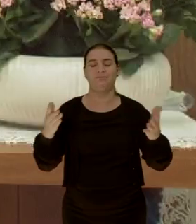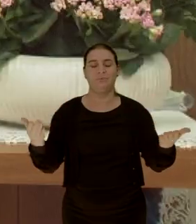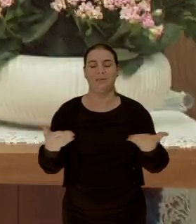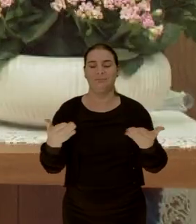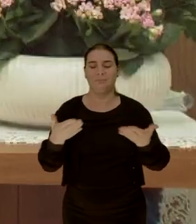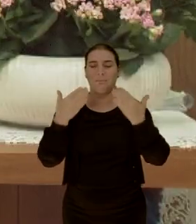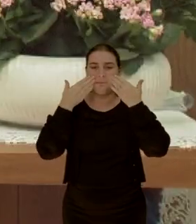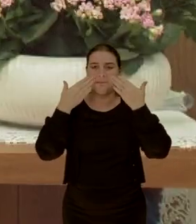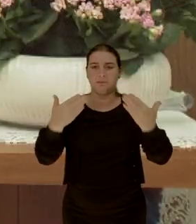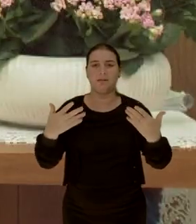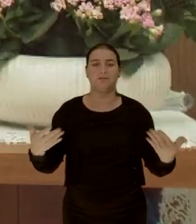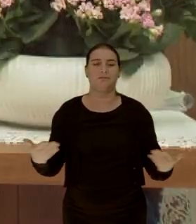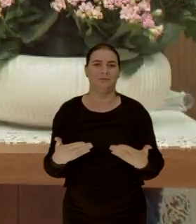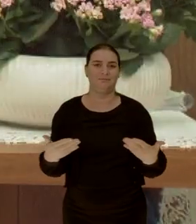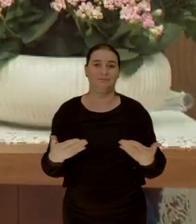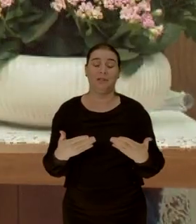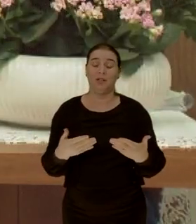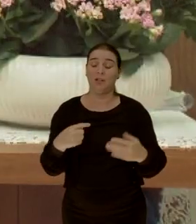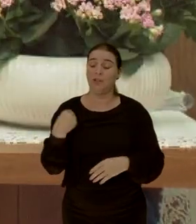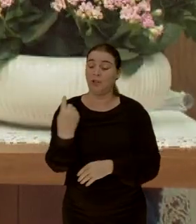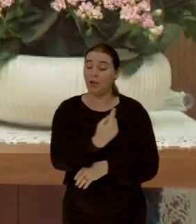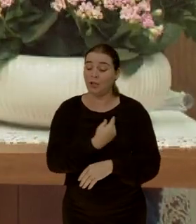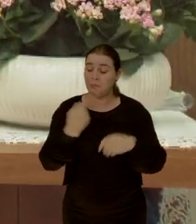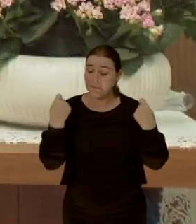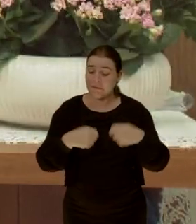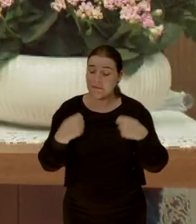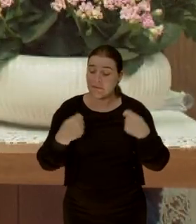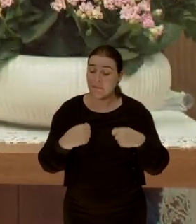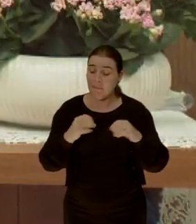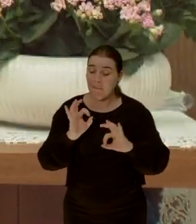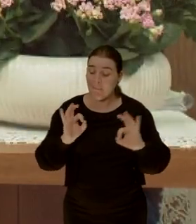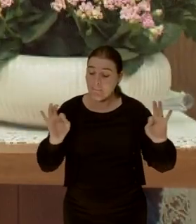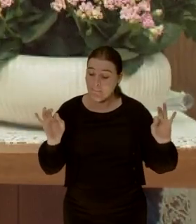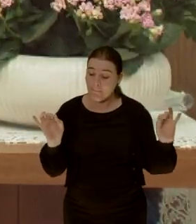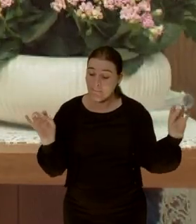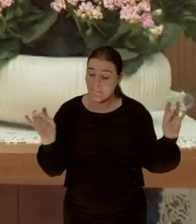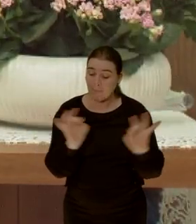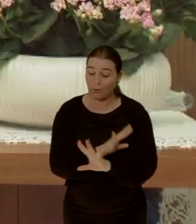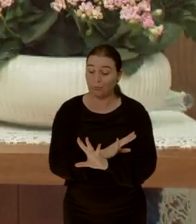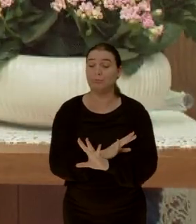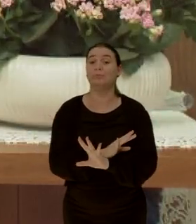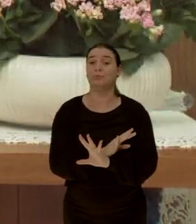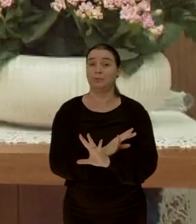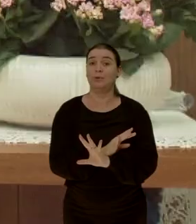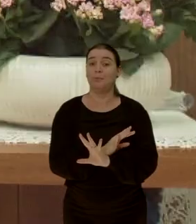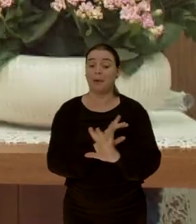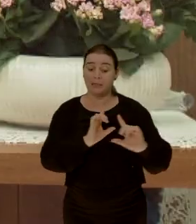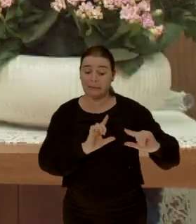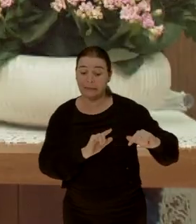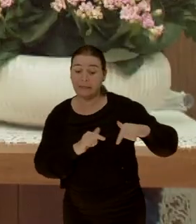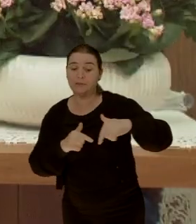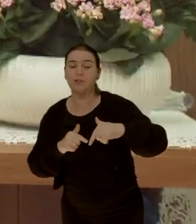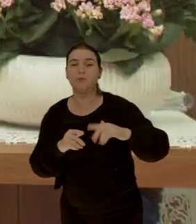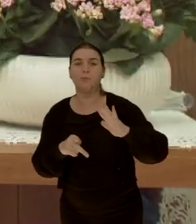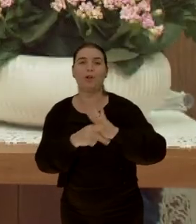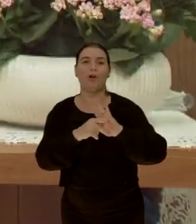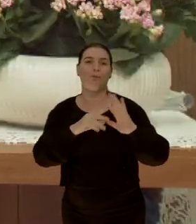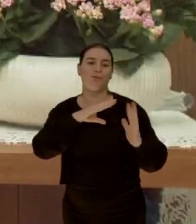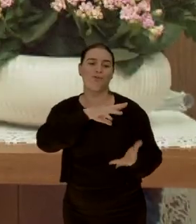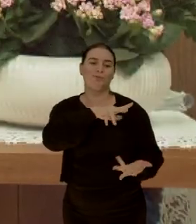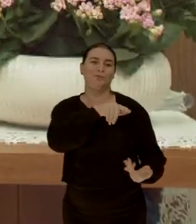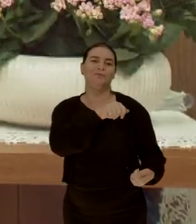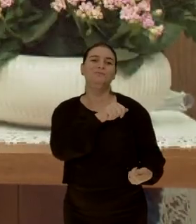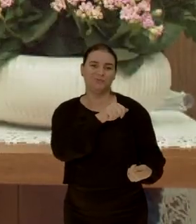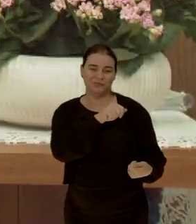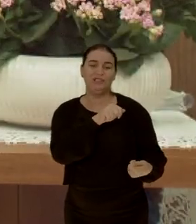temos que estar preparados para as reações, o que é natural. E eu vou dizer aos irmãos, às irmãs